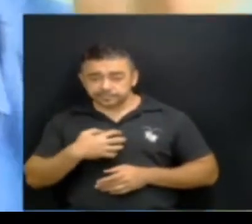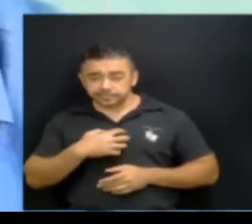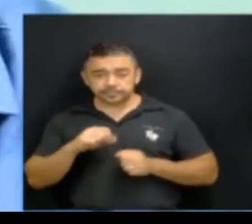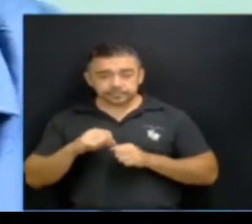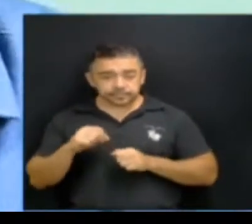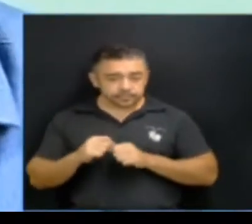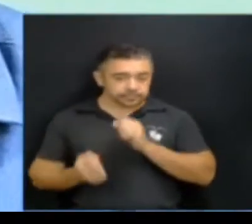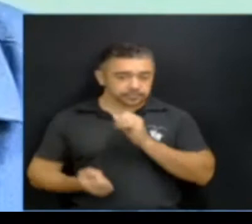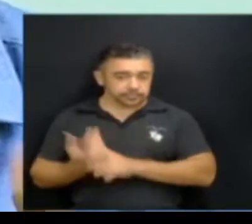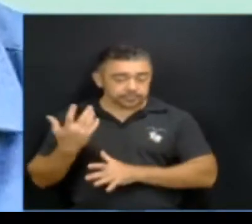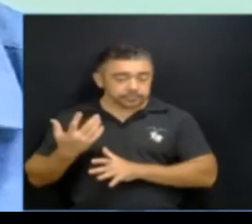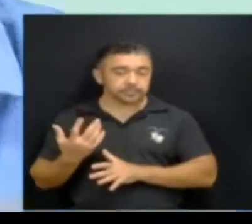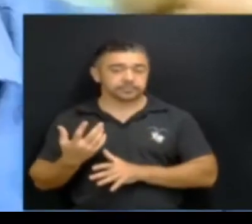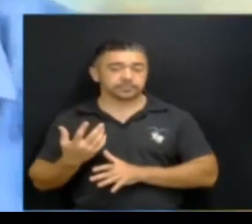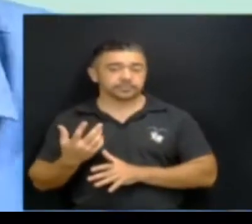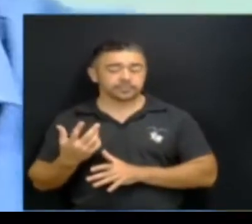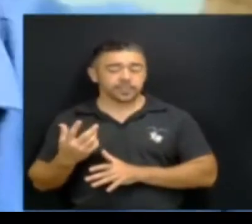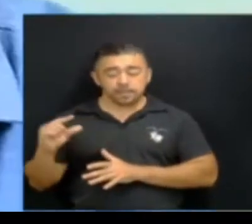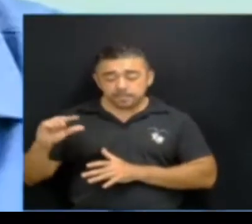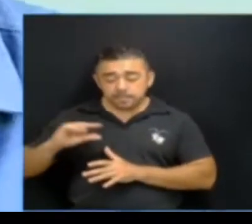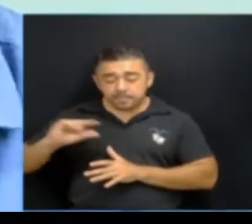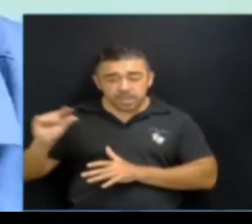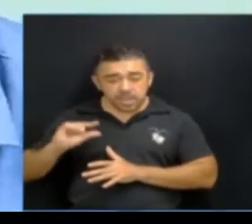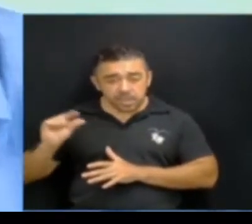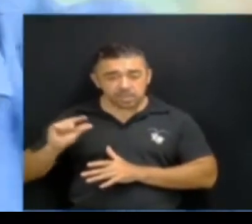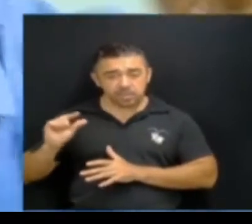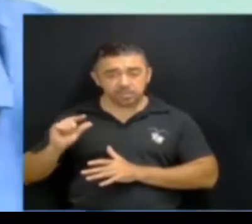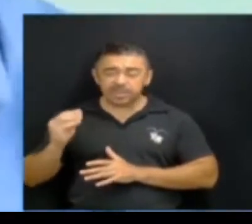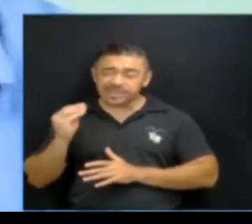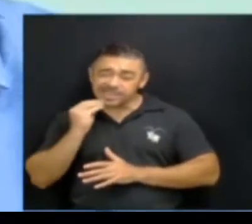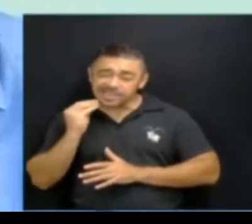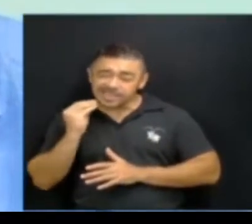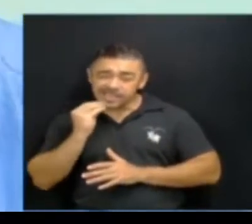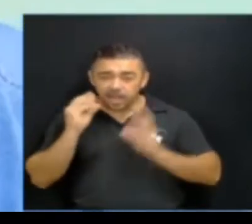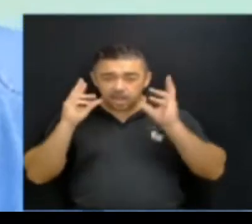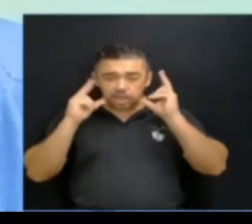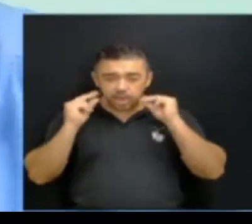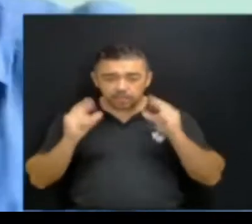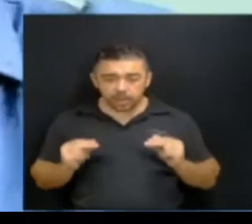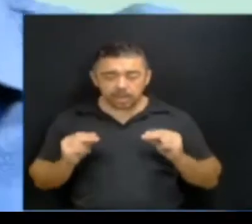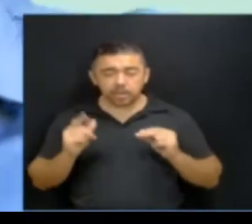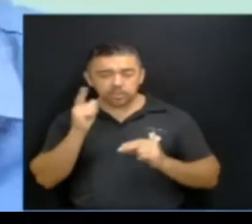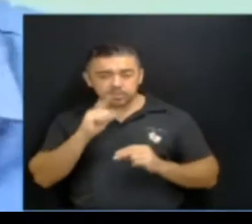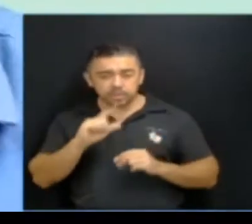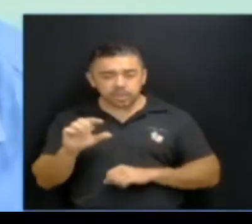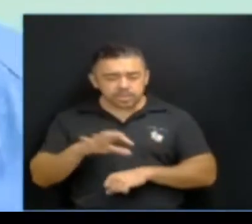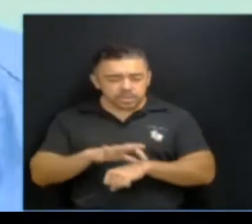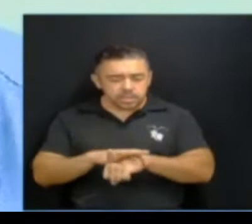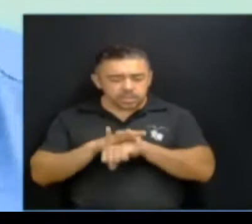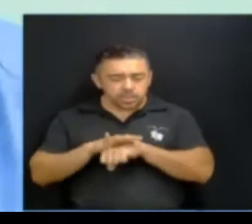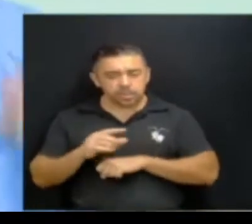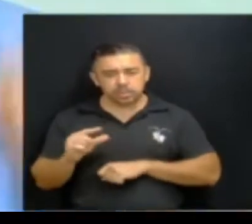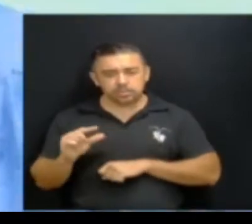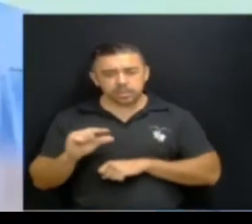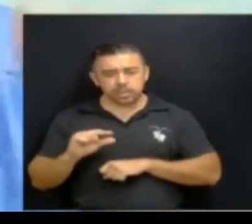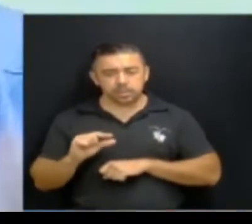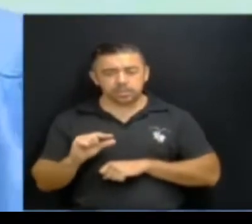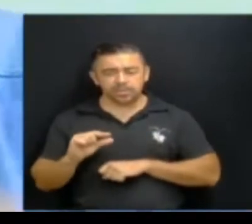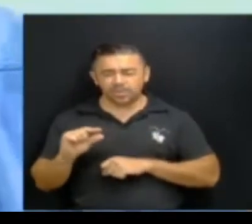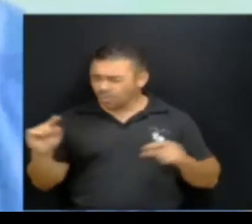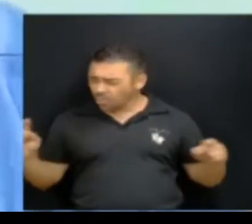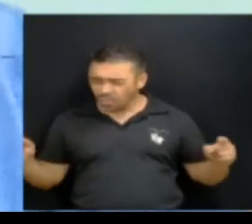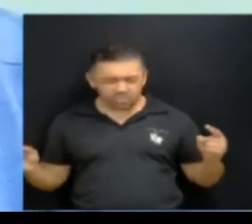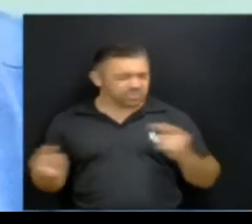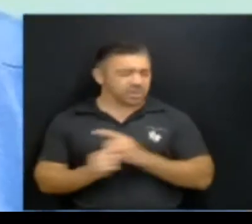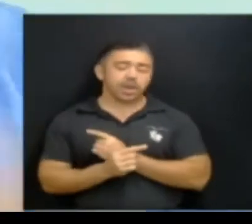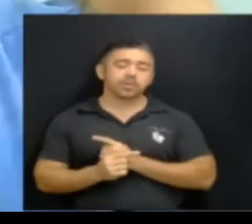as condições ainda mínimas para as pessoas voltarem à sua normalidade e ter um mínimo de segurança. Pregar o contrário disso é colocar